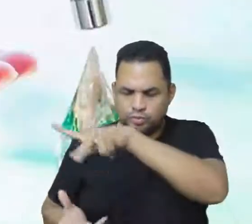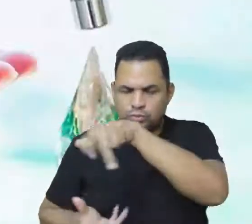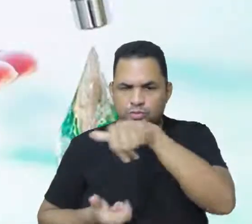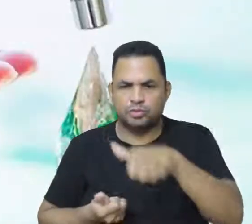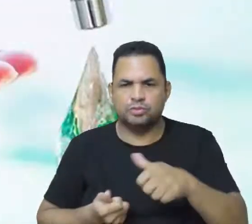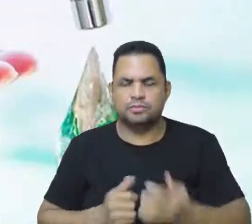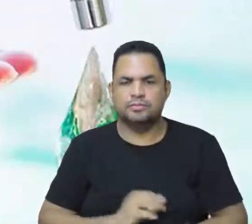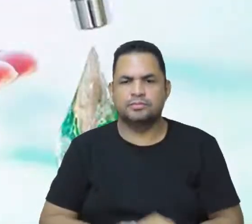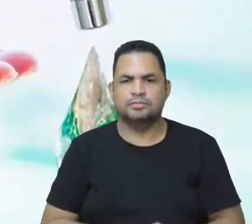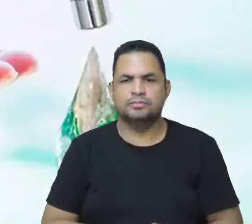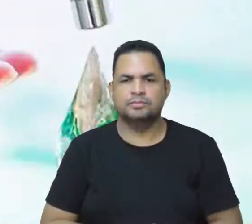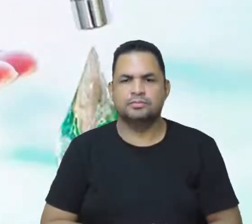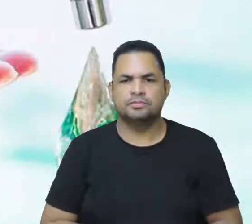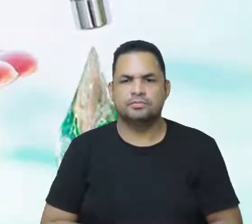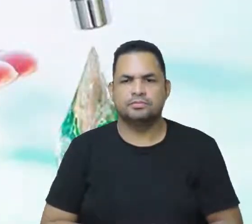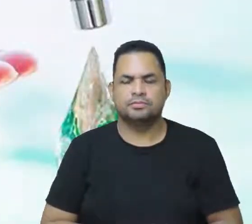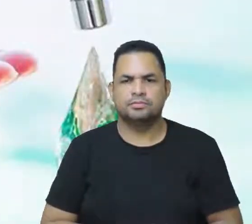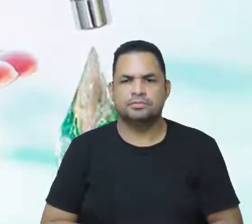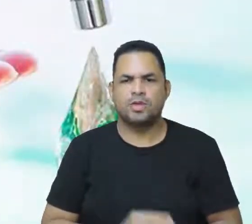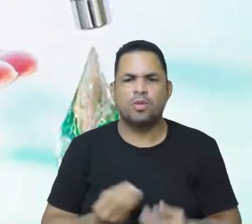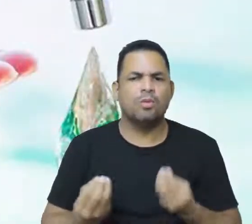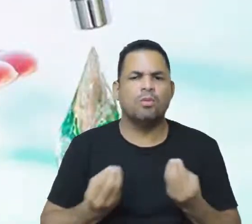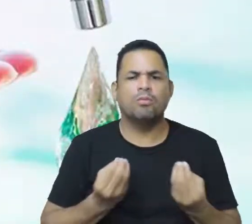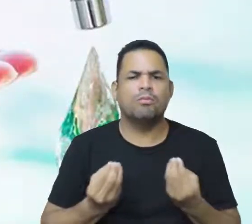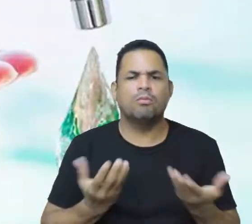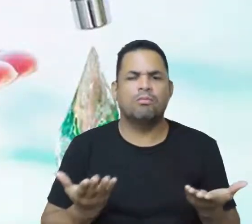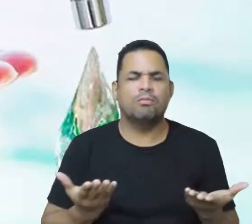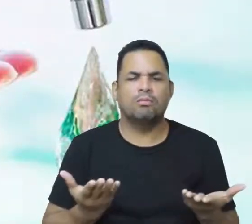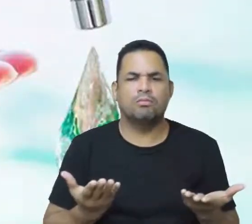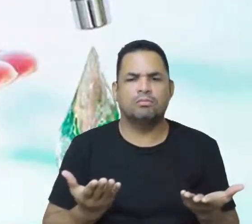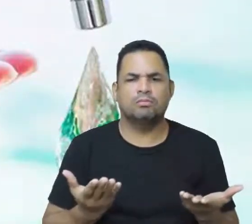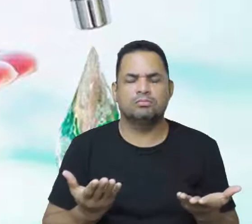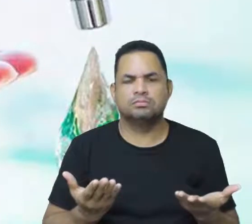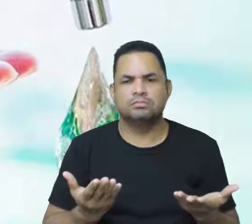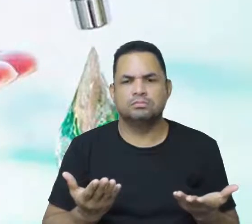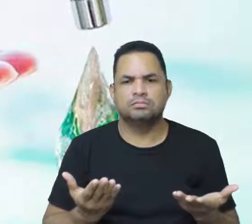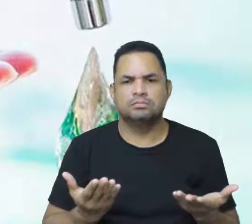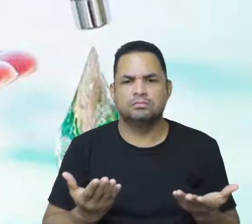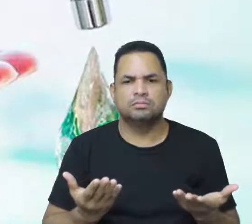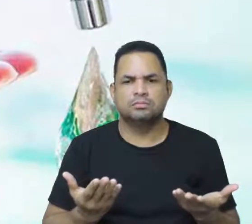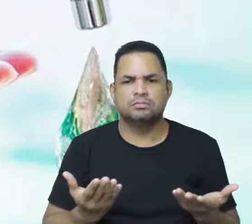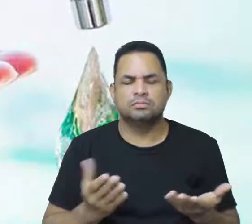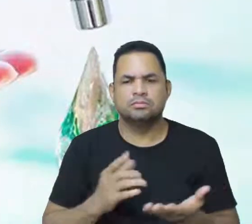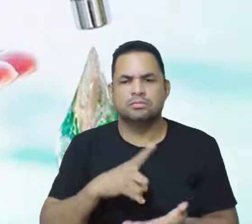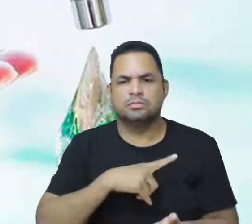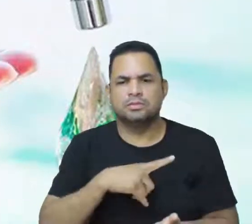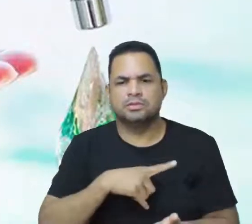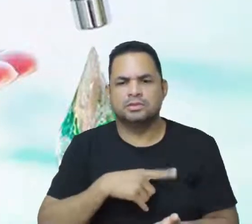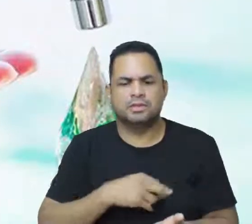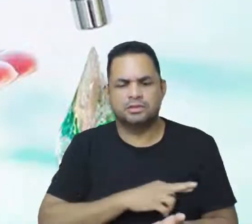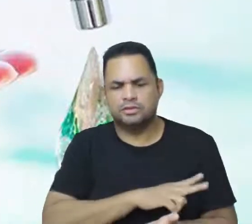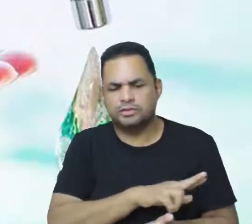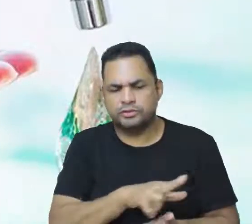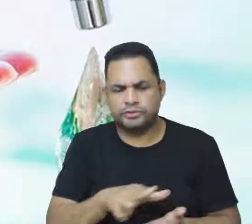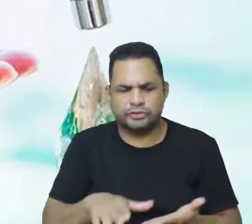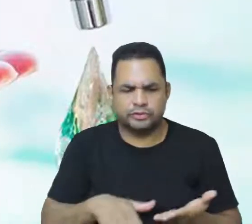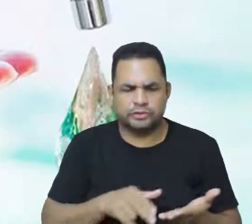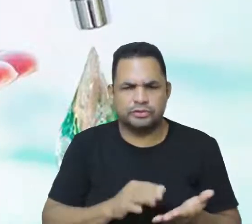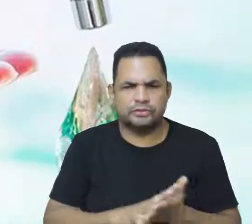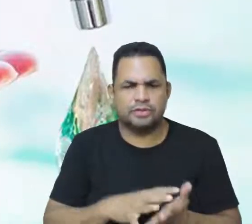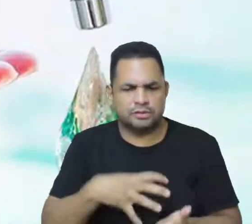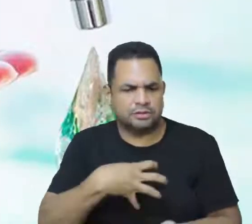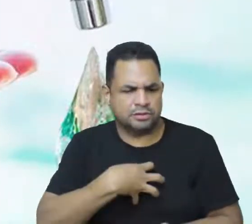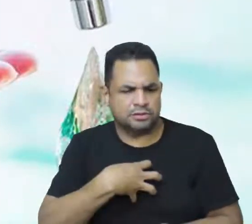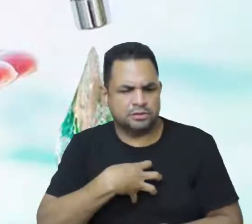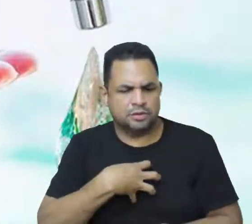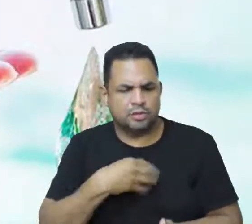Como assim, professor? existe várias maneiras de você sentir essa